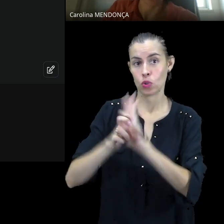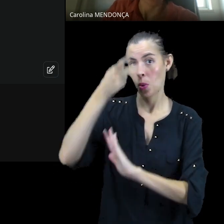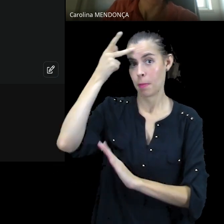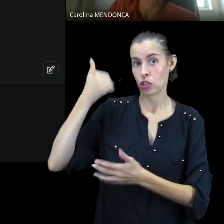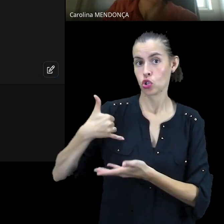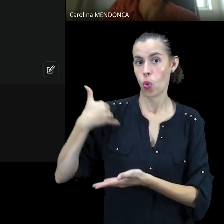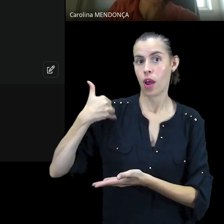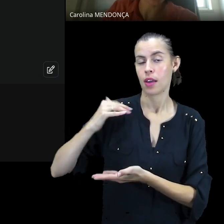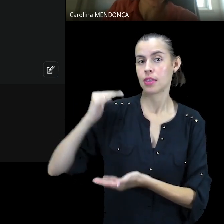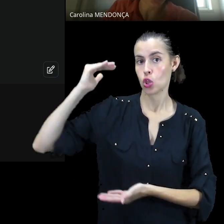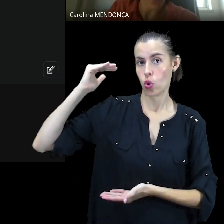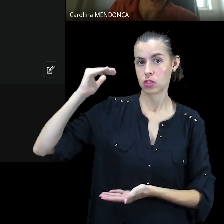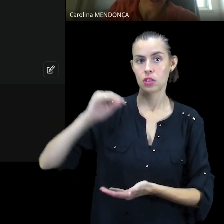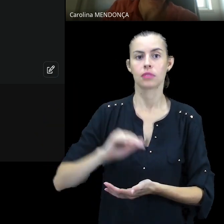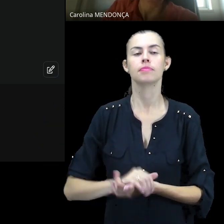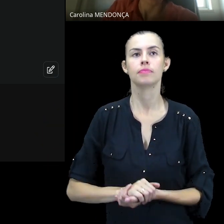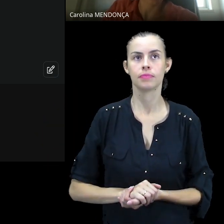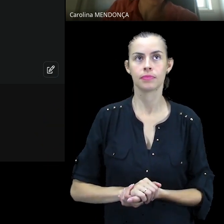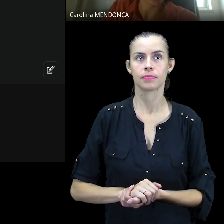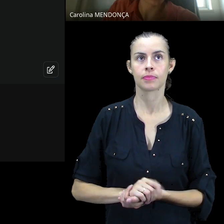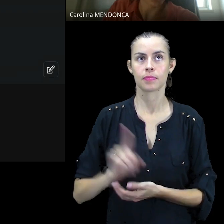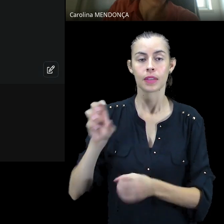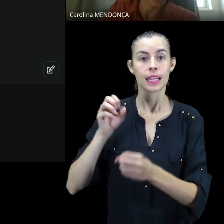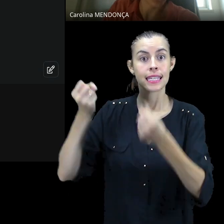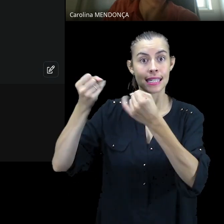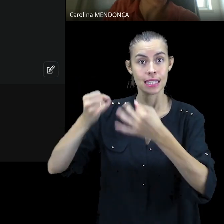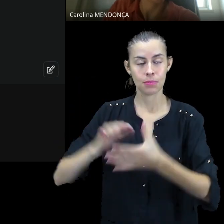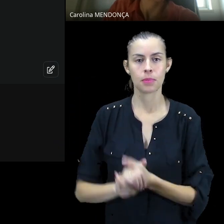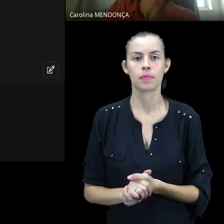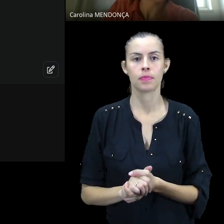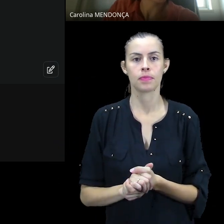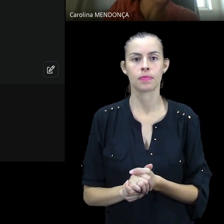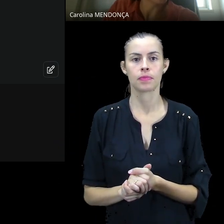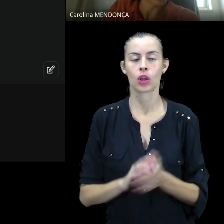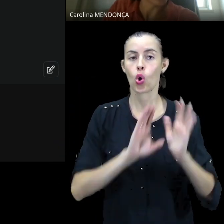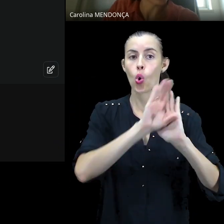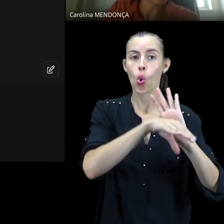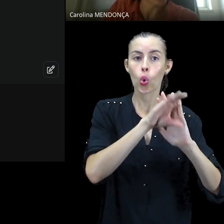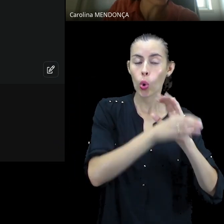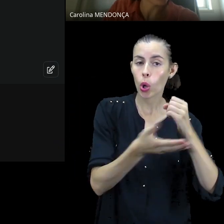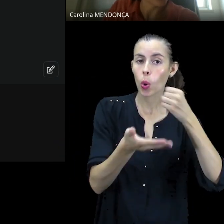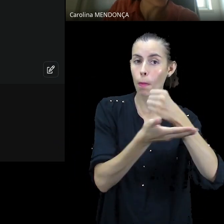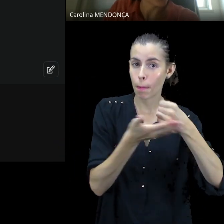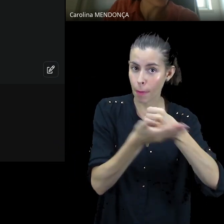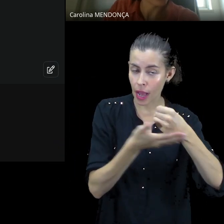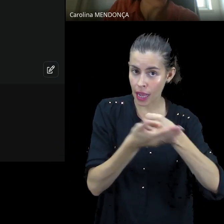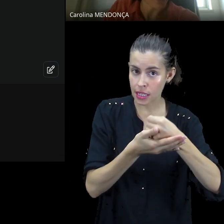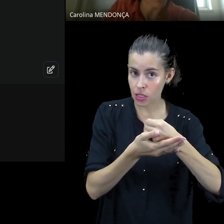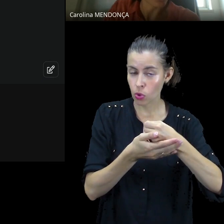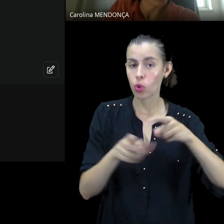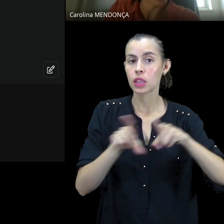início, que são o Estatuto da Pessoa Idosa, diz o seguinte no artigo 22, nos currículos mínimos dos diversos níveis de